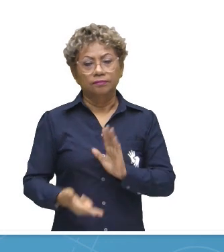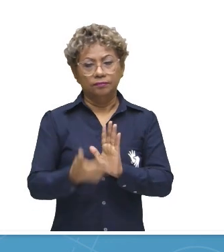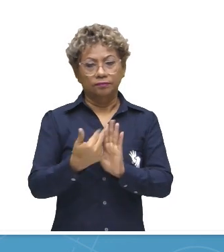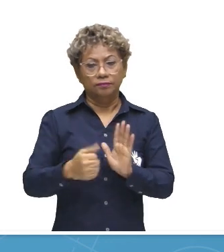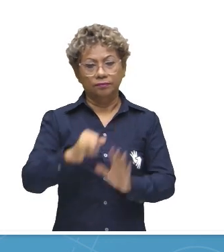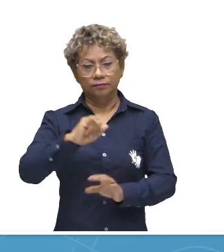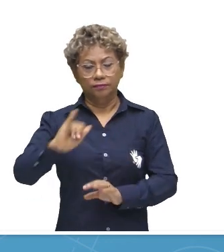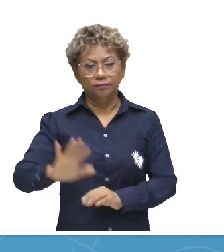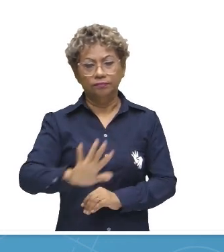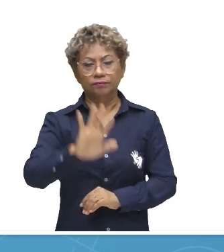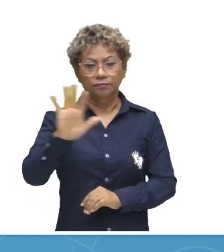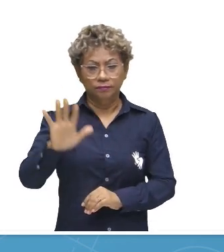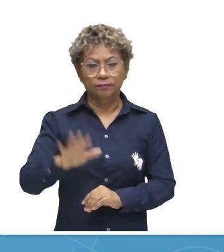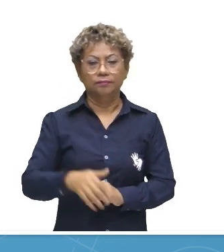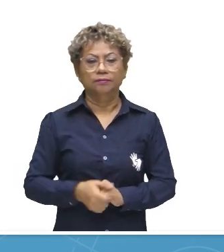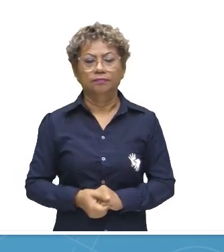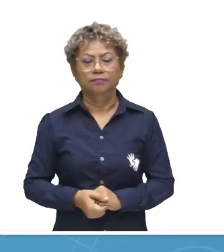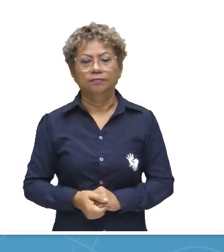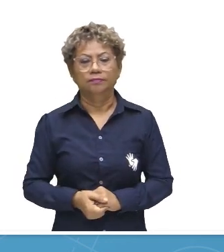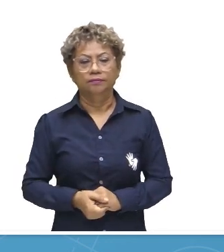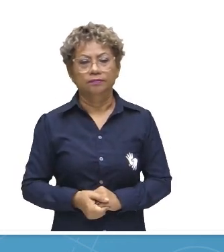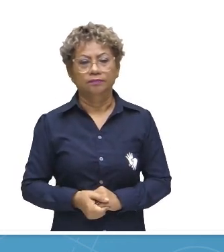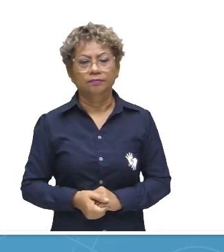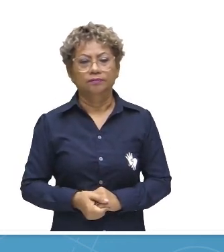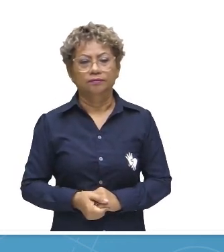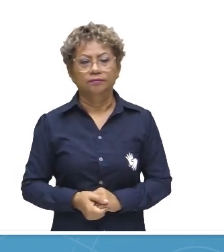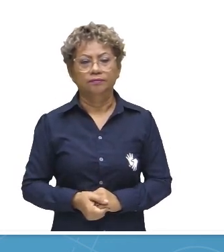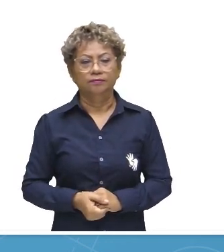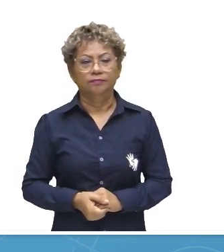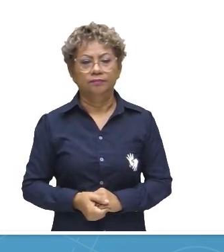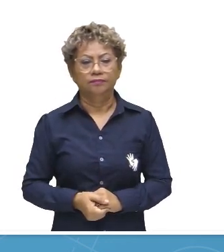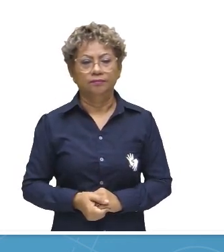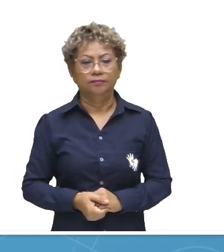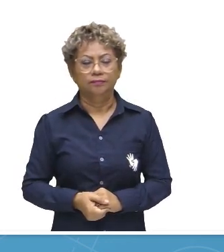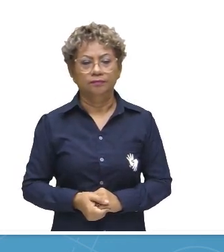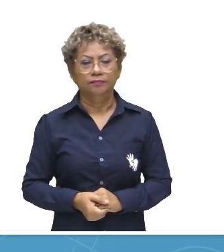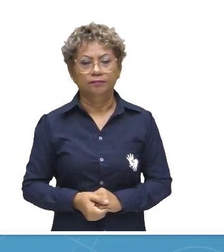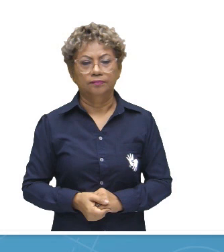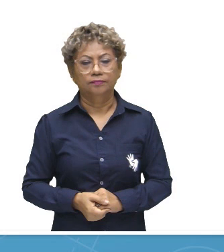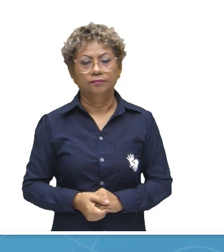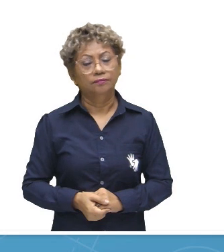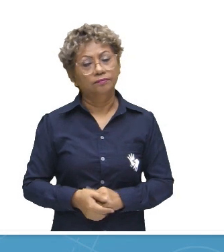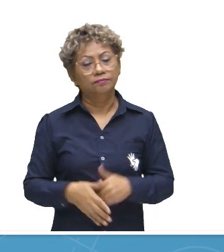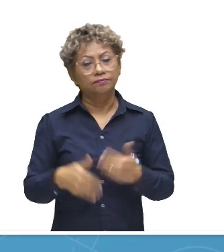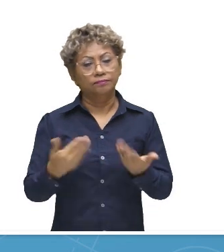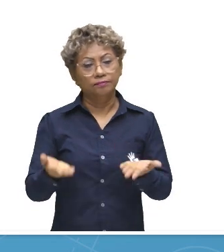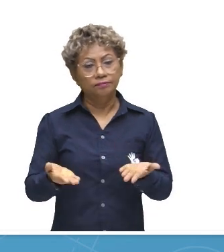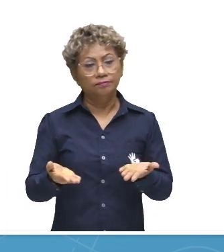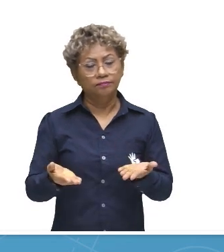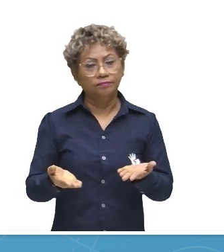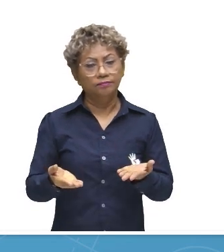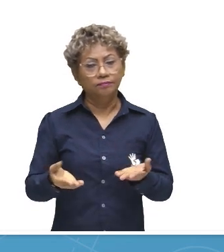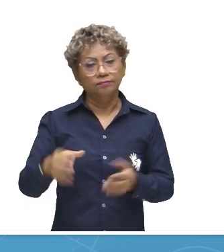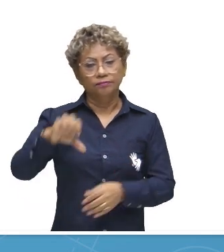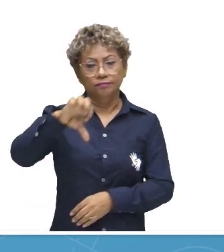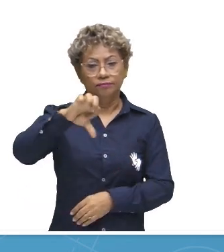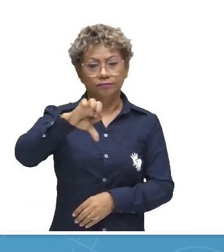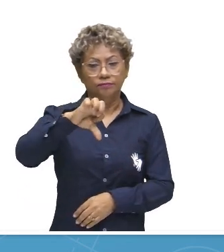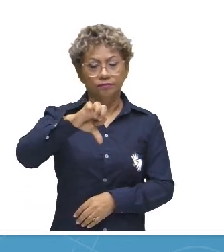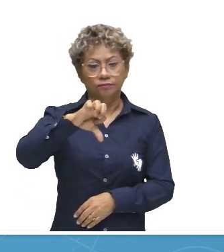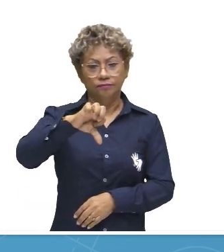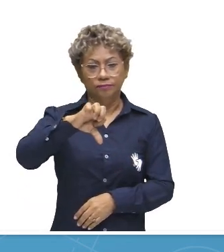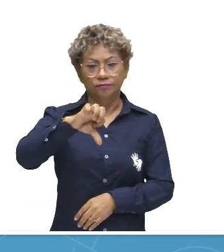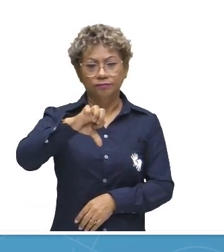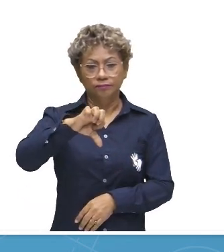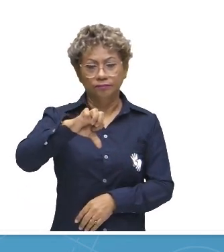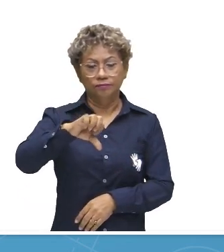hexágono, 7 lados, heptágono, 8 lados, octógono e o polígono aqui, né, que possui